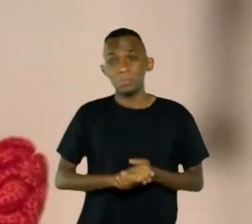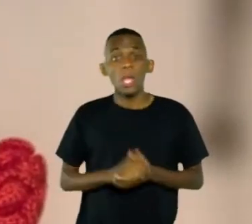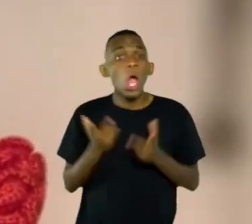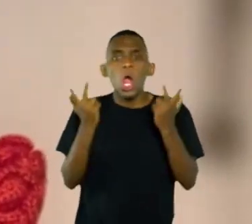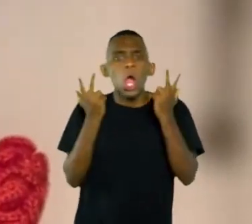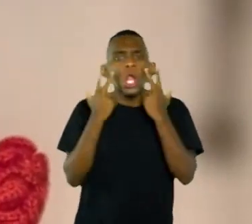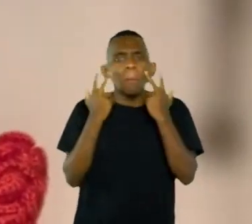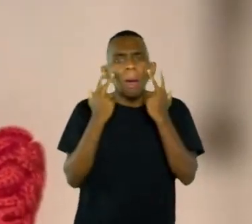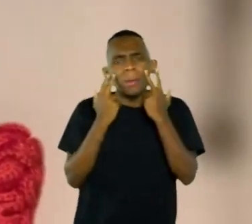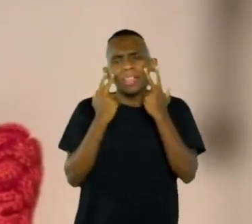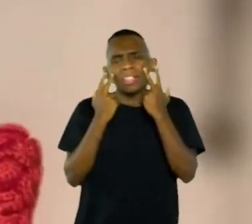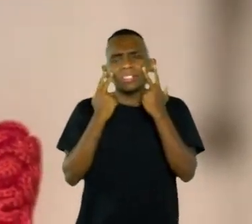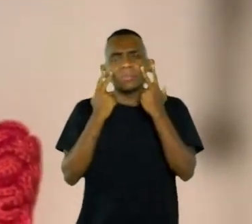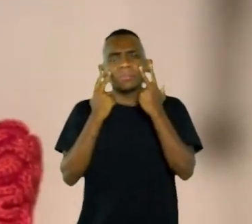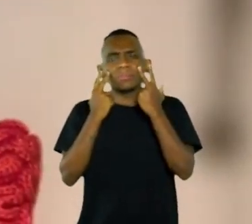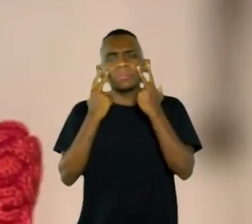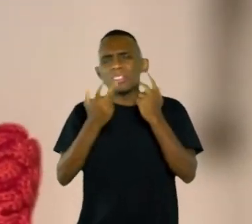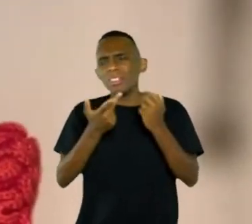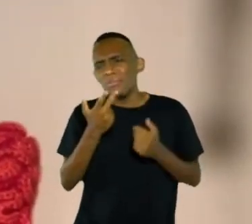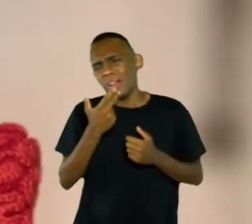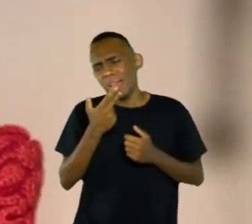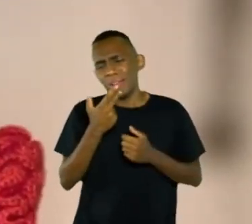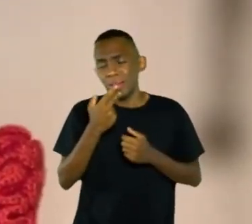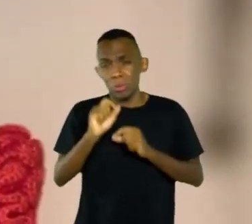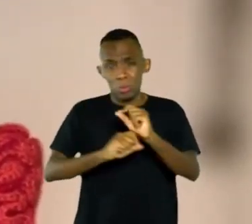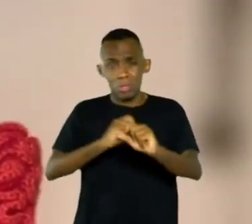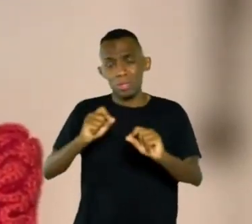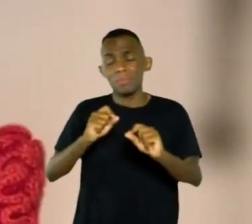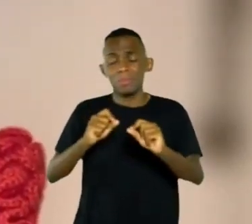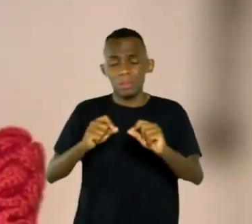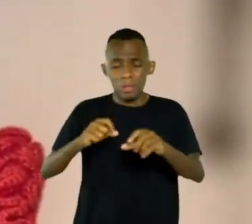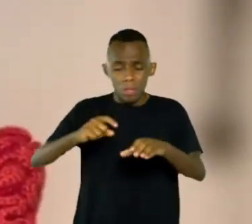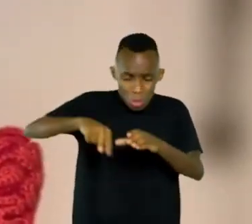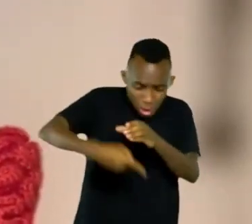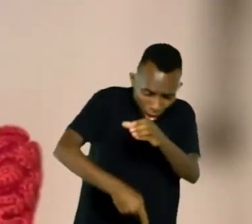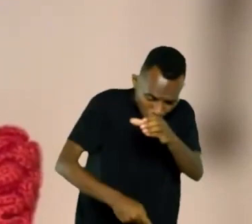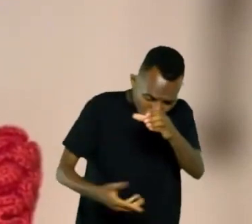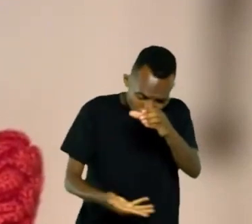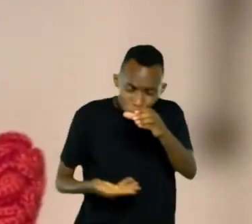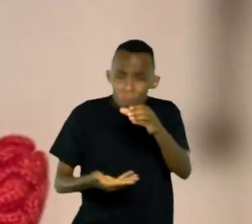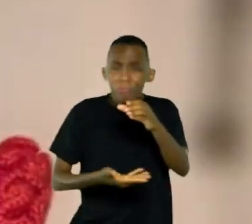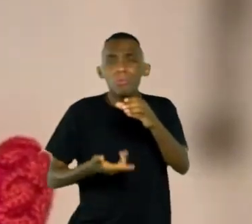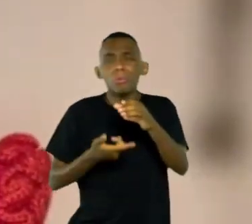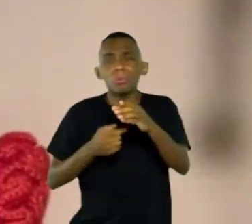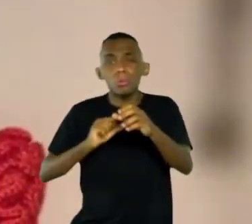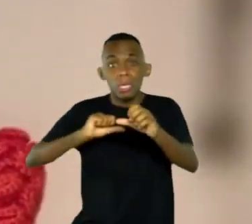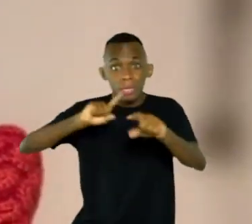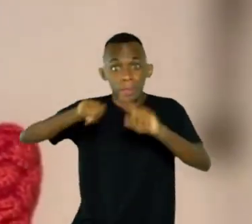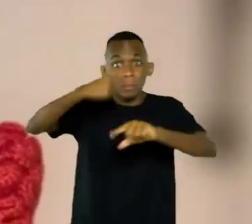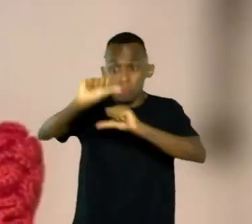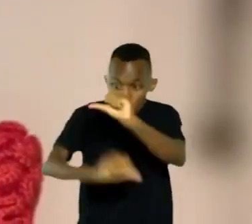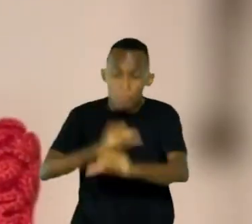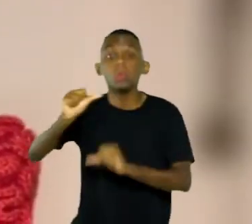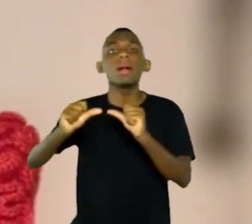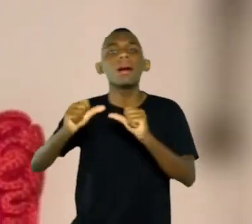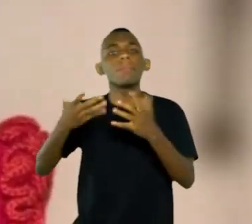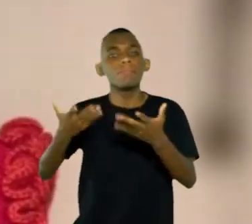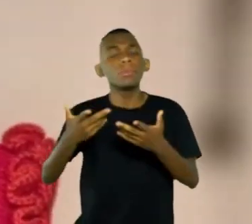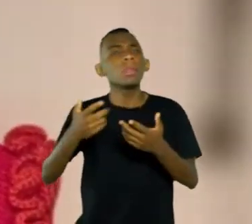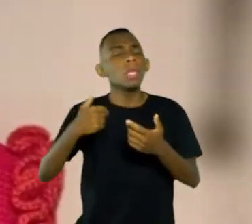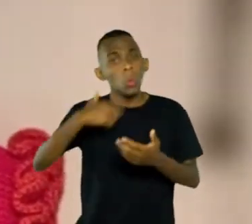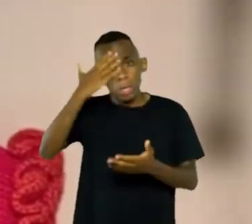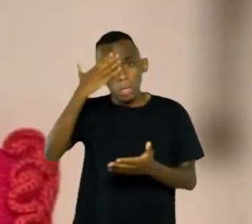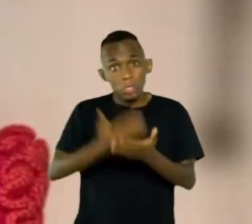mola, que você vai sair de lá. E eu entendi com a minha vivência que às vezes a gente precisa olhar um pouco mais para esse lugar,